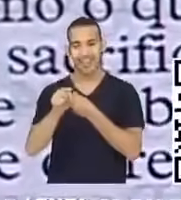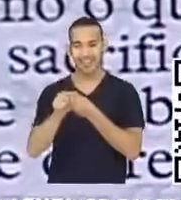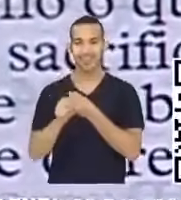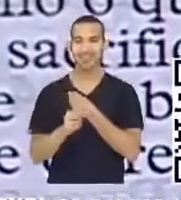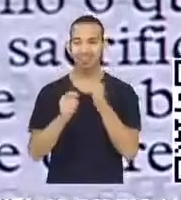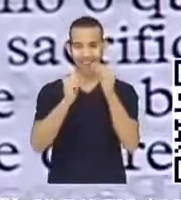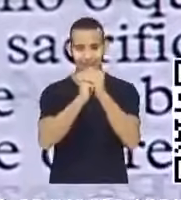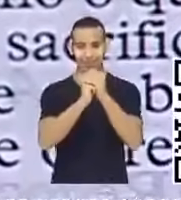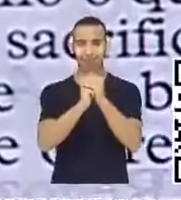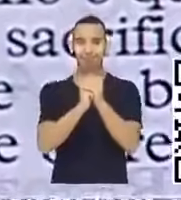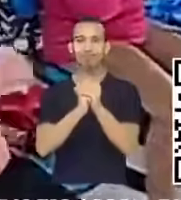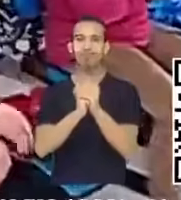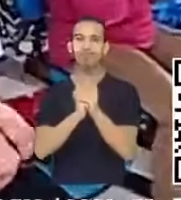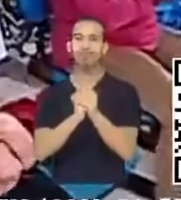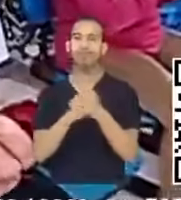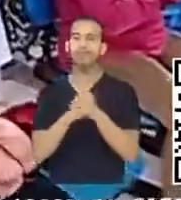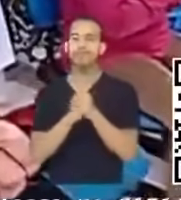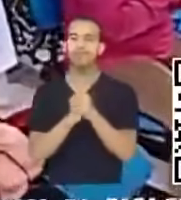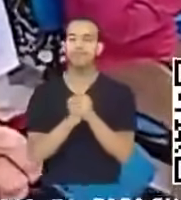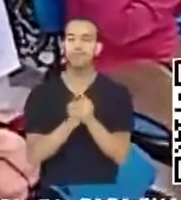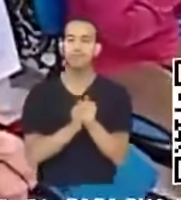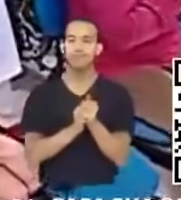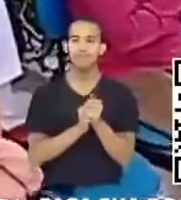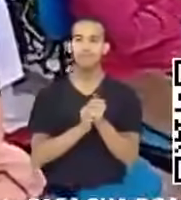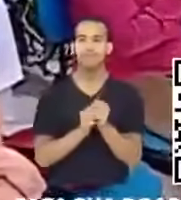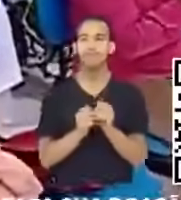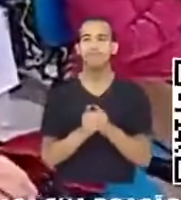o aparelho G1